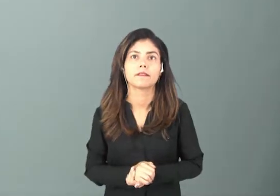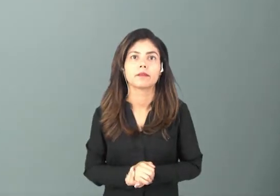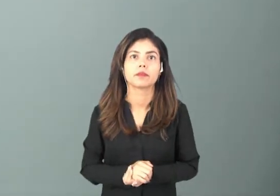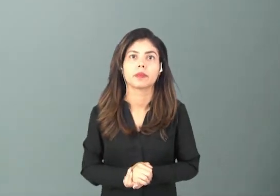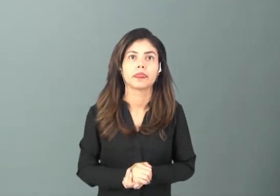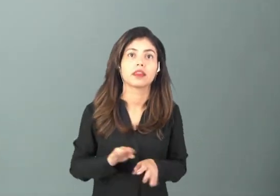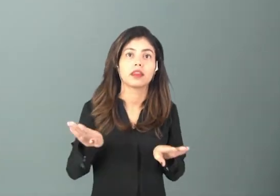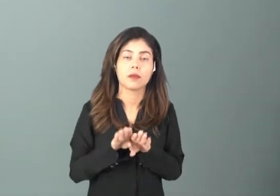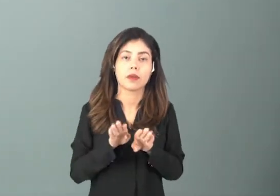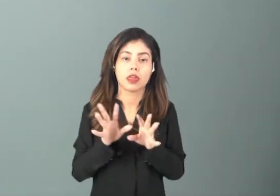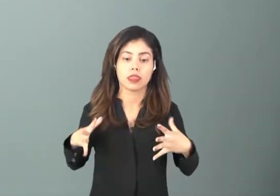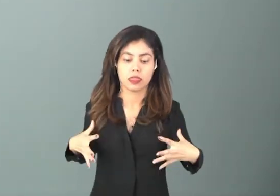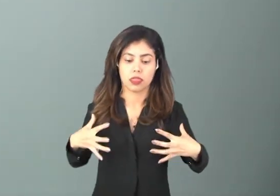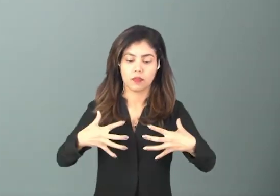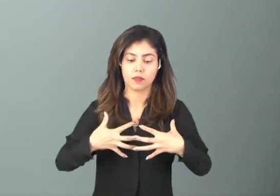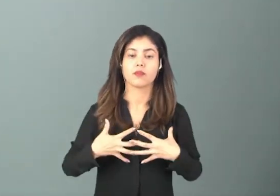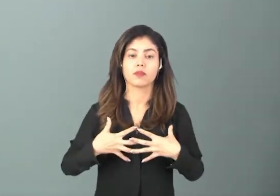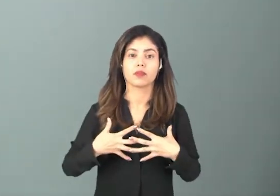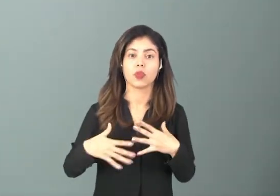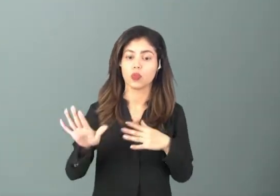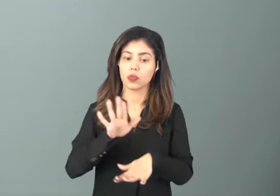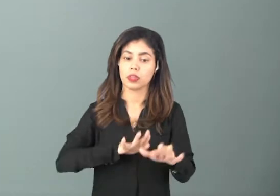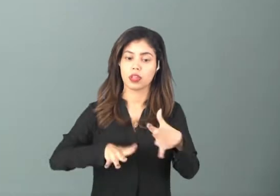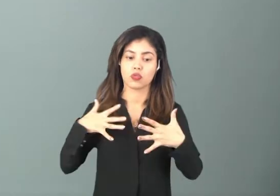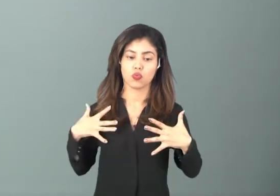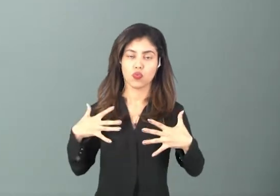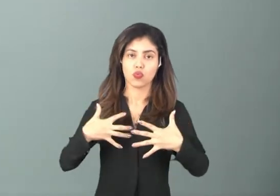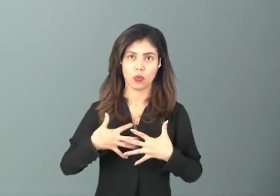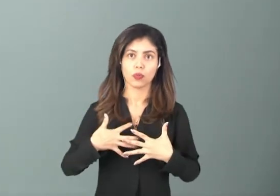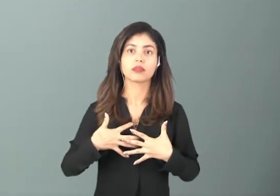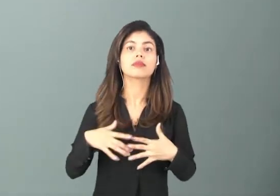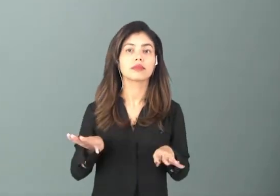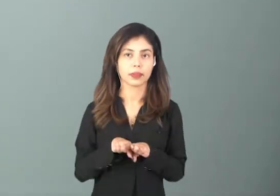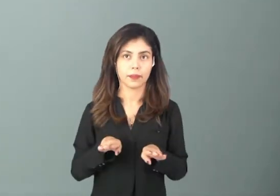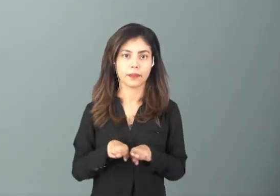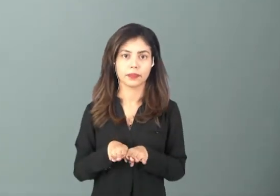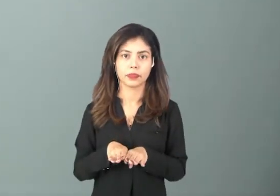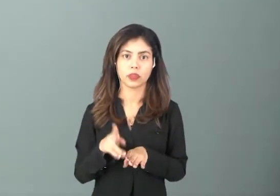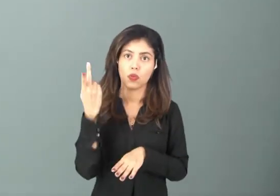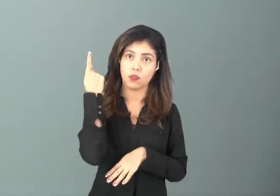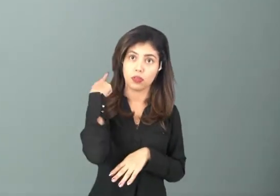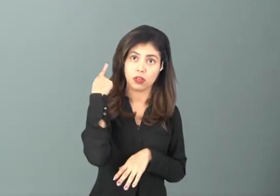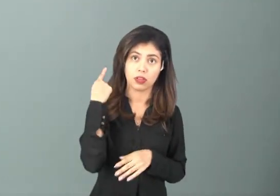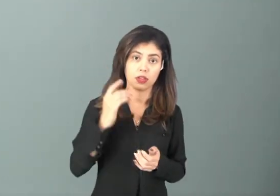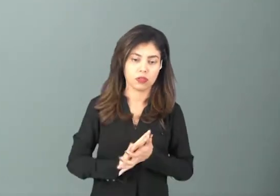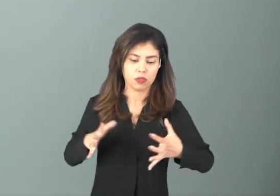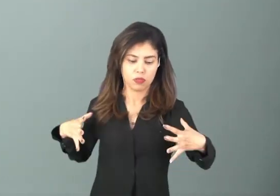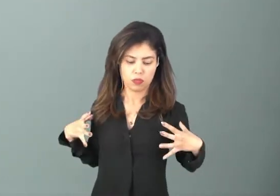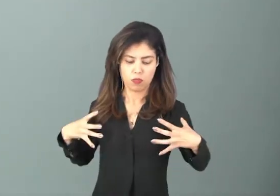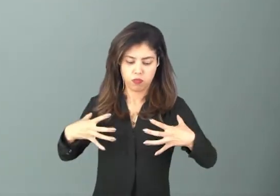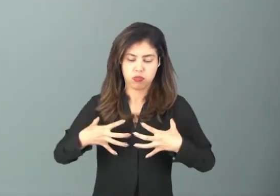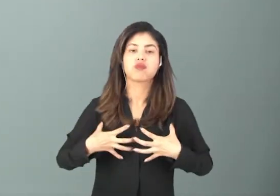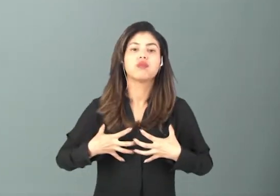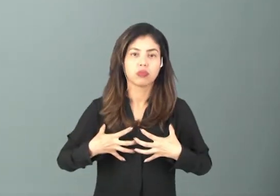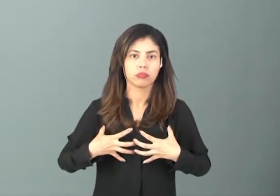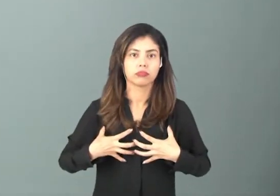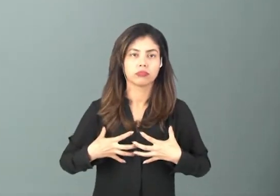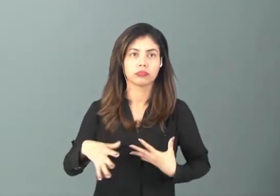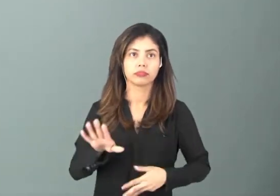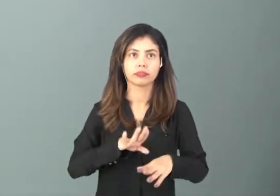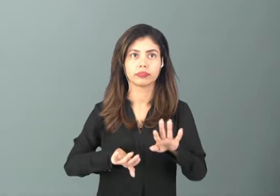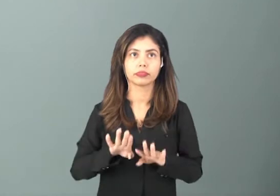nossa movimentação e na proteção dos nossos órgãos internos lembra que os nossos pulmões estão protegidos pela caixa torácica